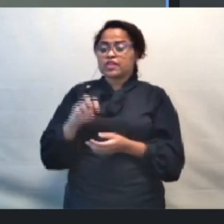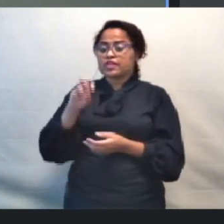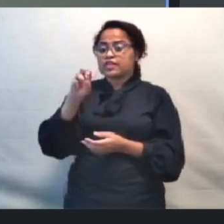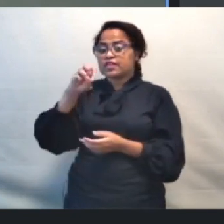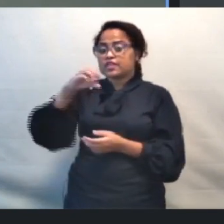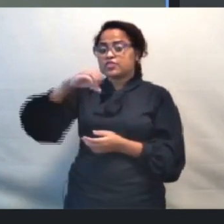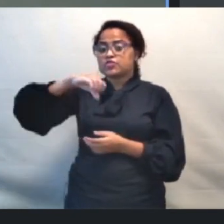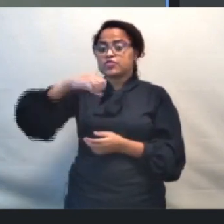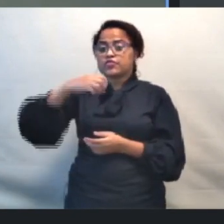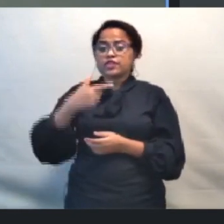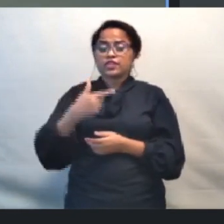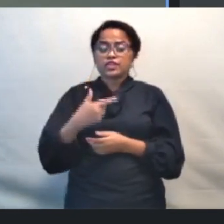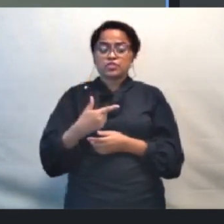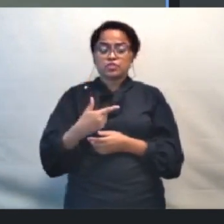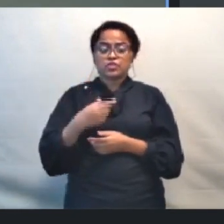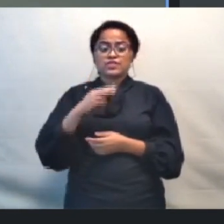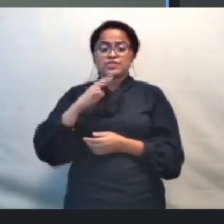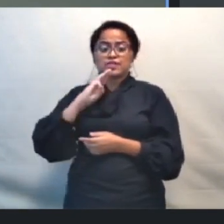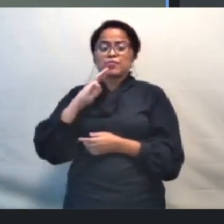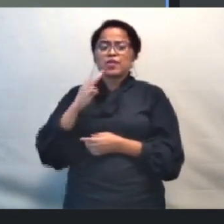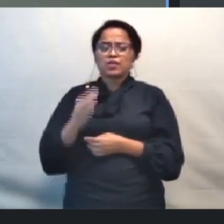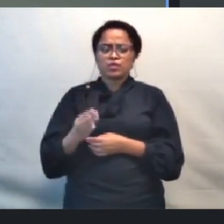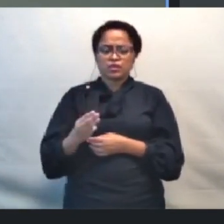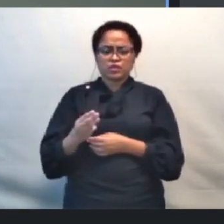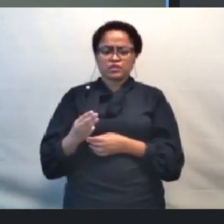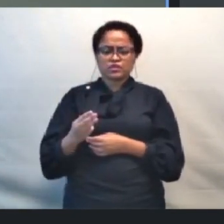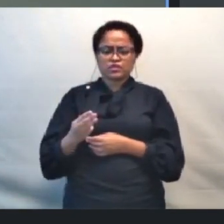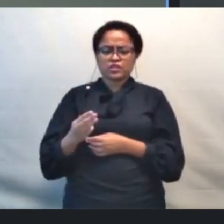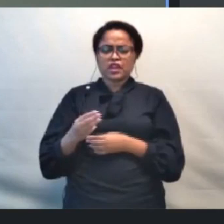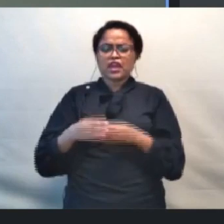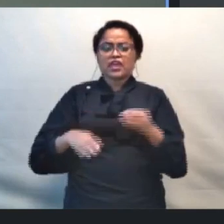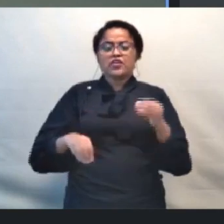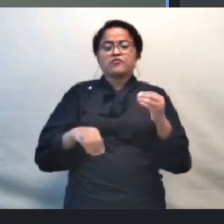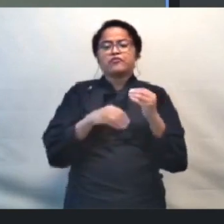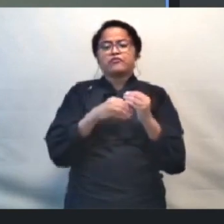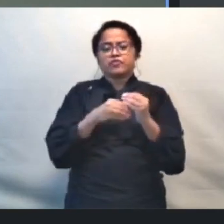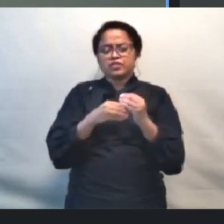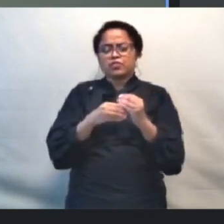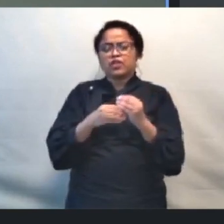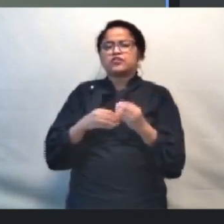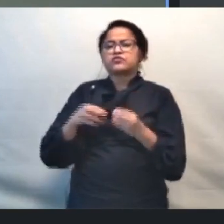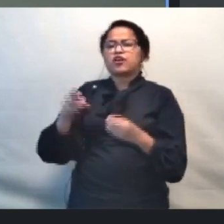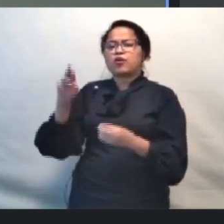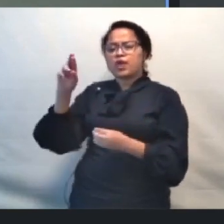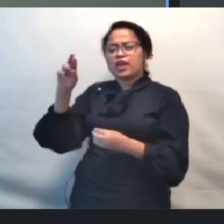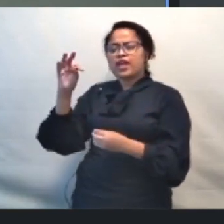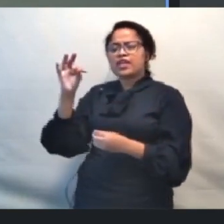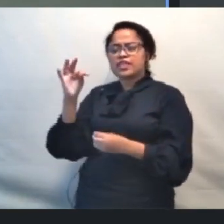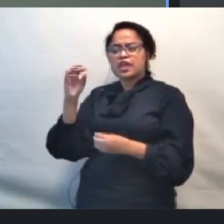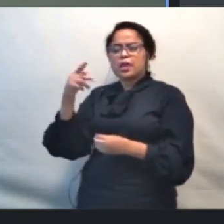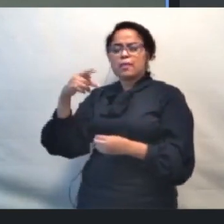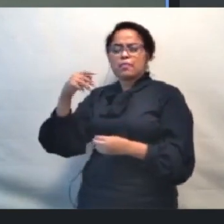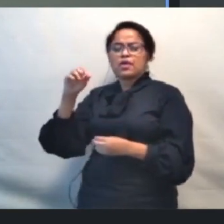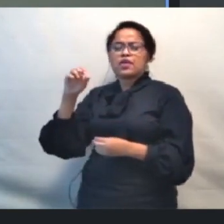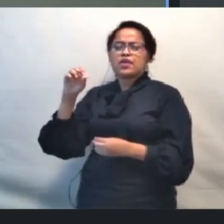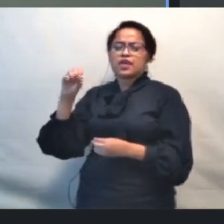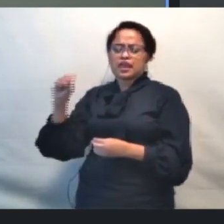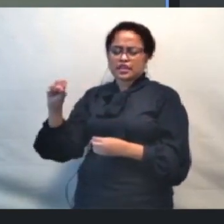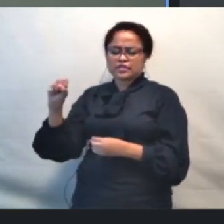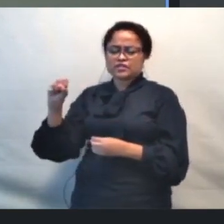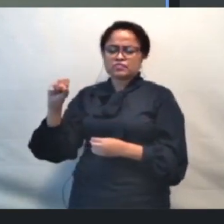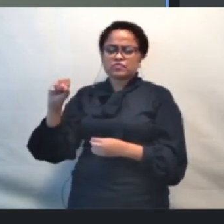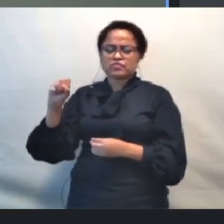592 milhões vinculados ao RPPS. Então, nesse resultado total que o senhor falou, nós tivemos um superávit